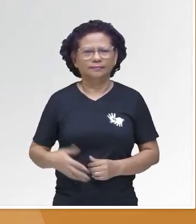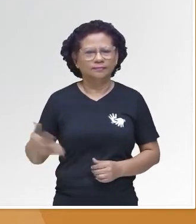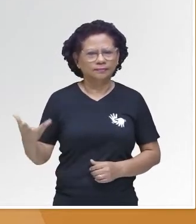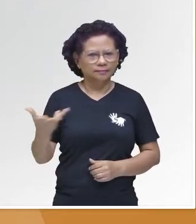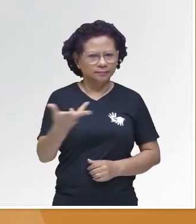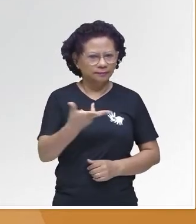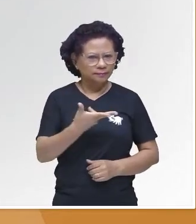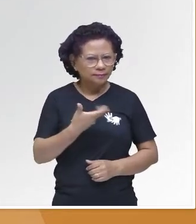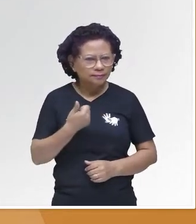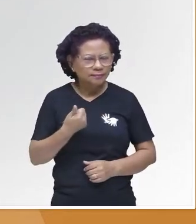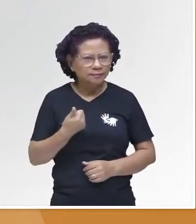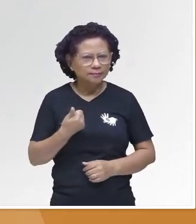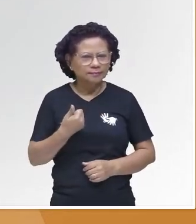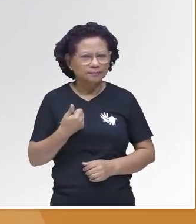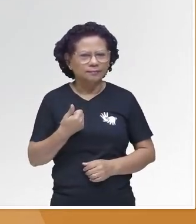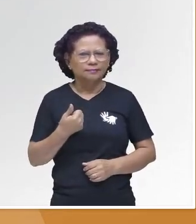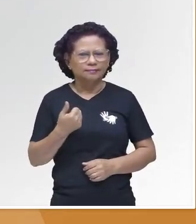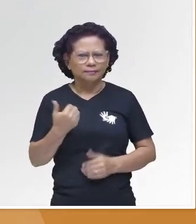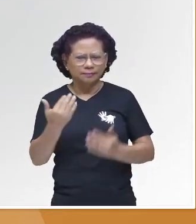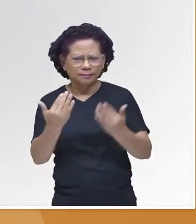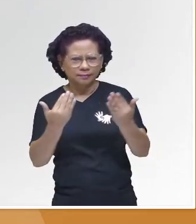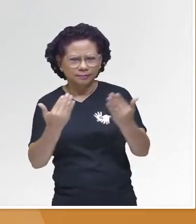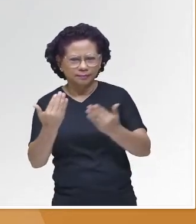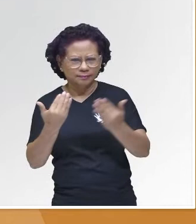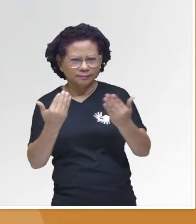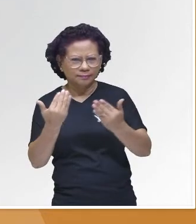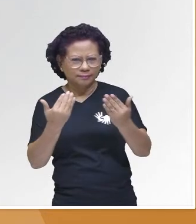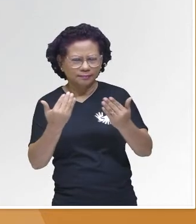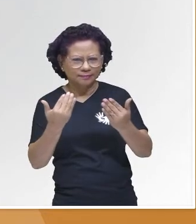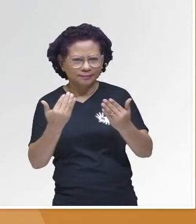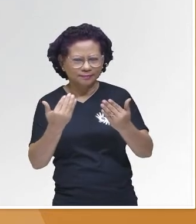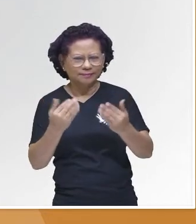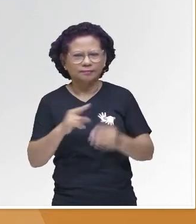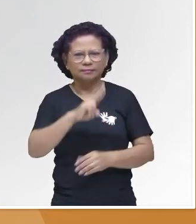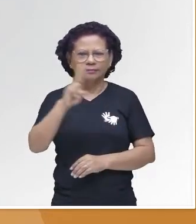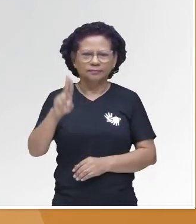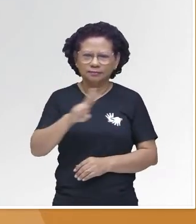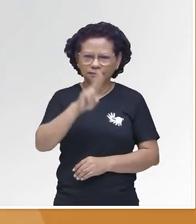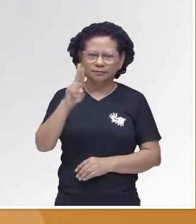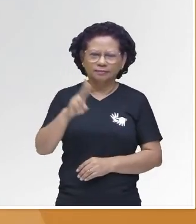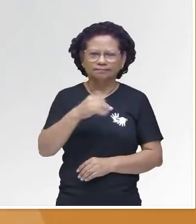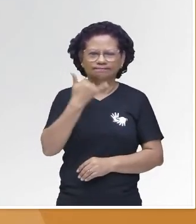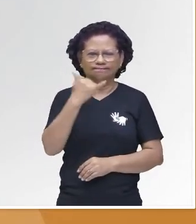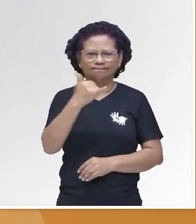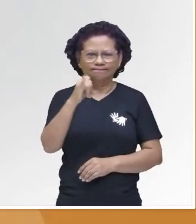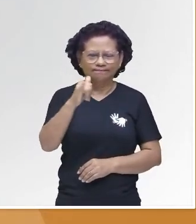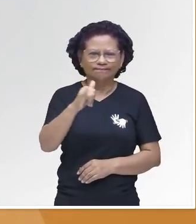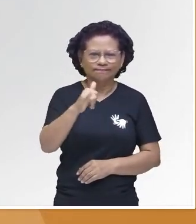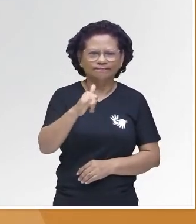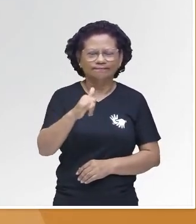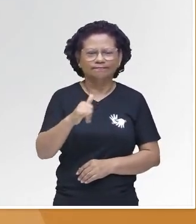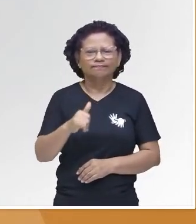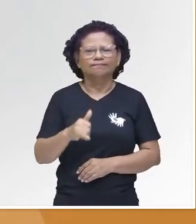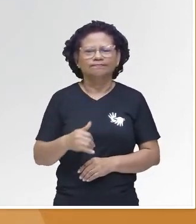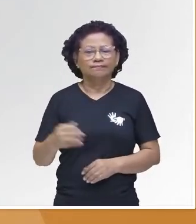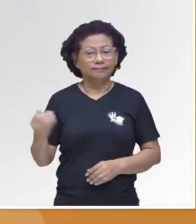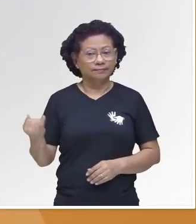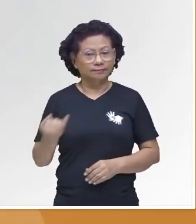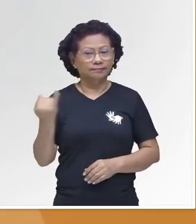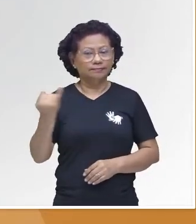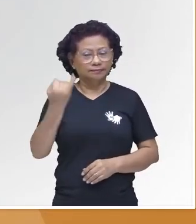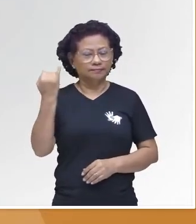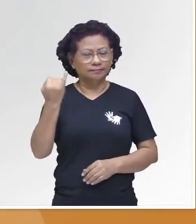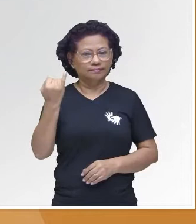Habilidade: analisar as diferentes fontes de energia renováveis e não renováveis e identificar as vantagens e desvantagens das